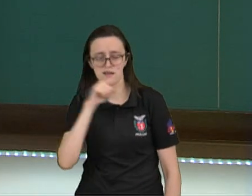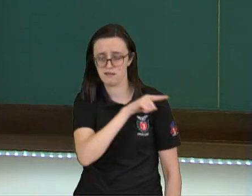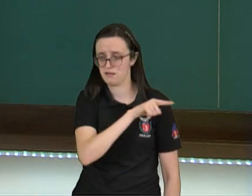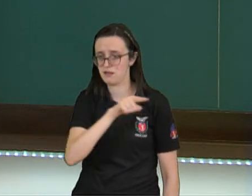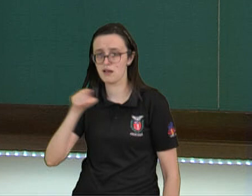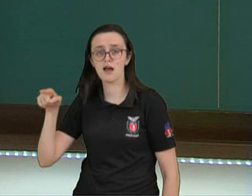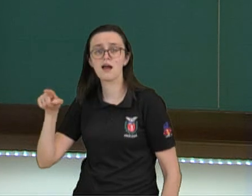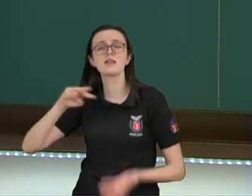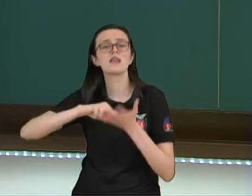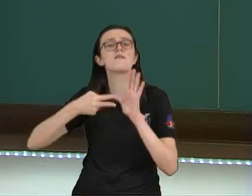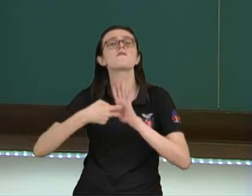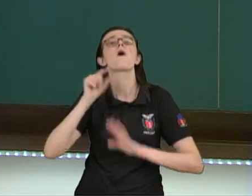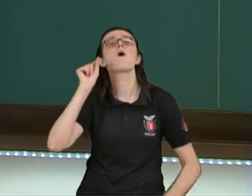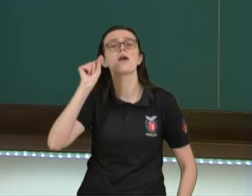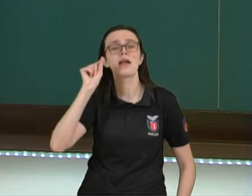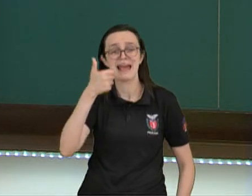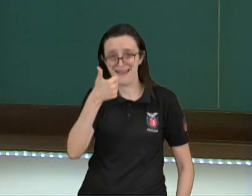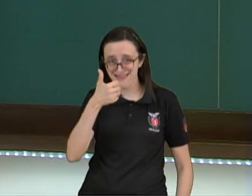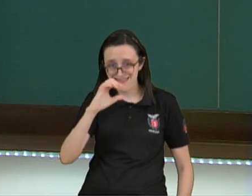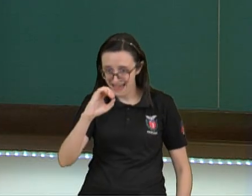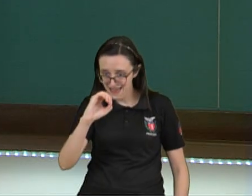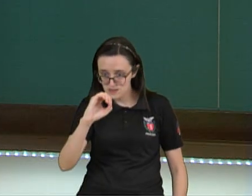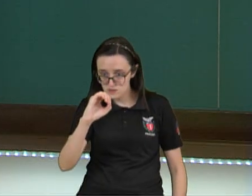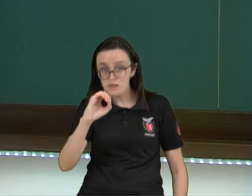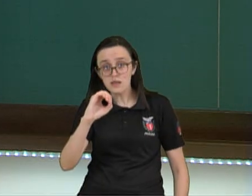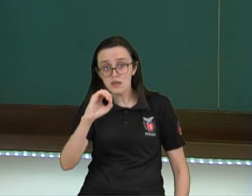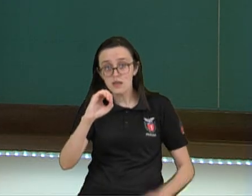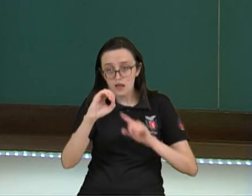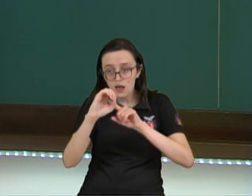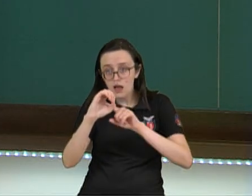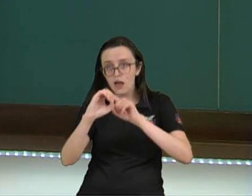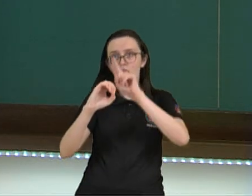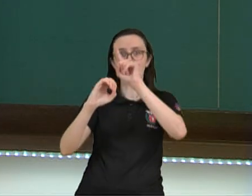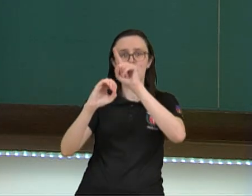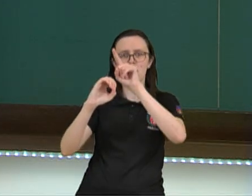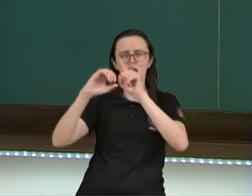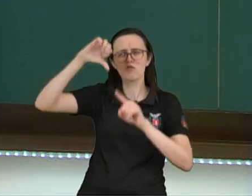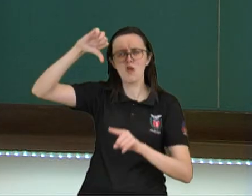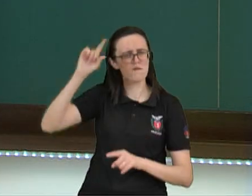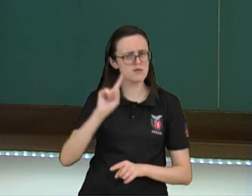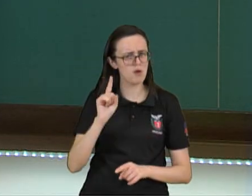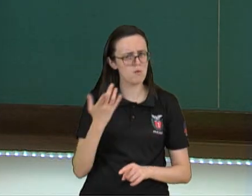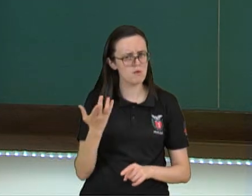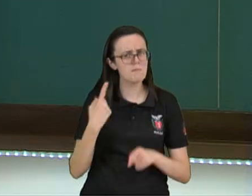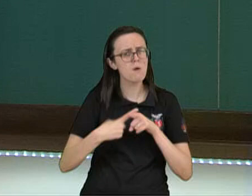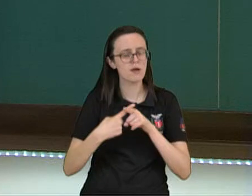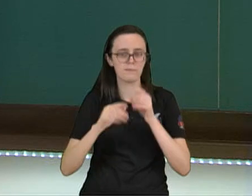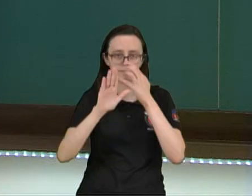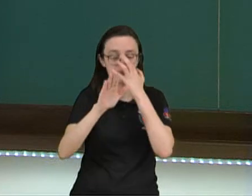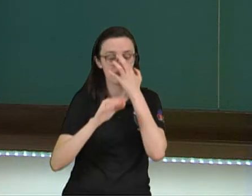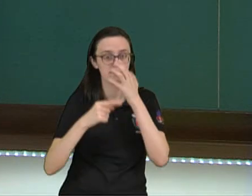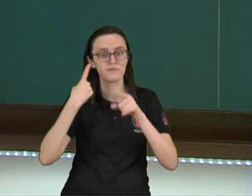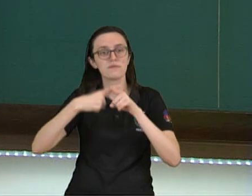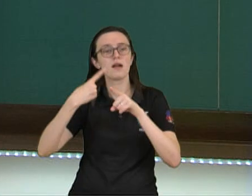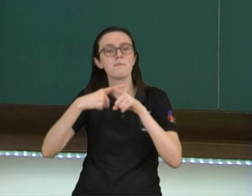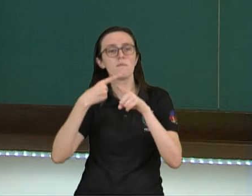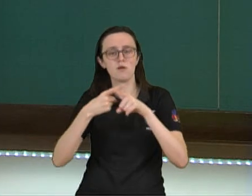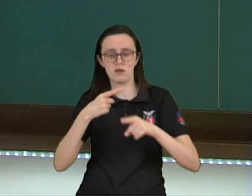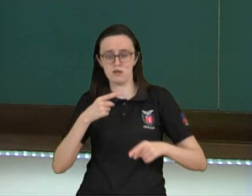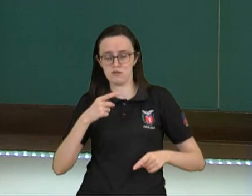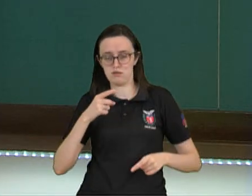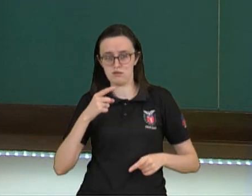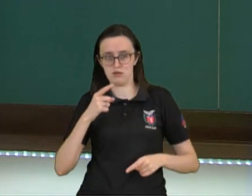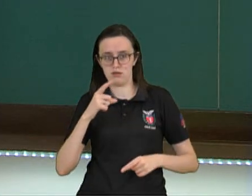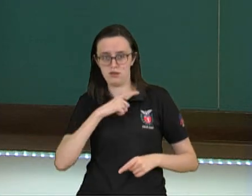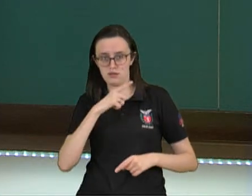ficou vezes 10 elevado a 10. Professora, por que não 9? Porque na notação científica, o número que fica na